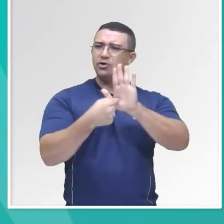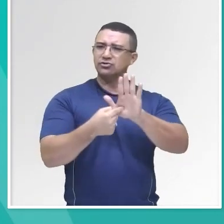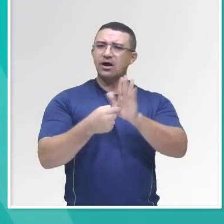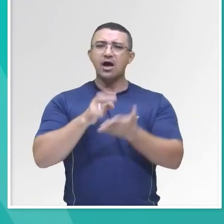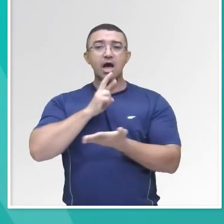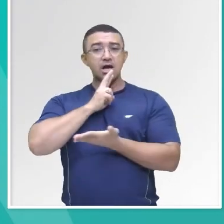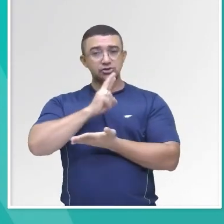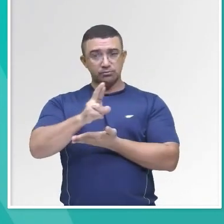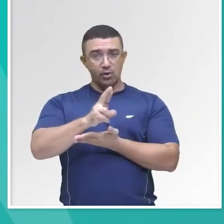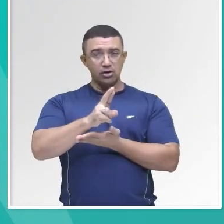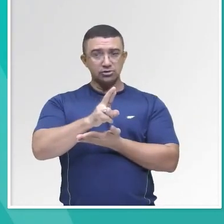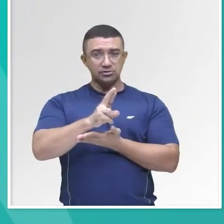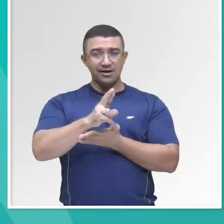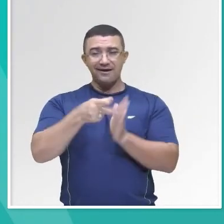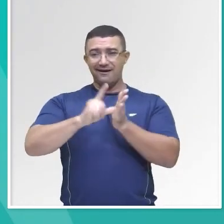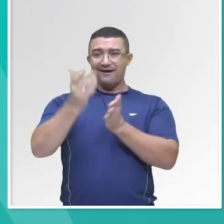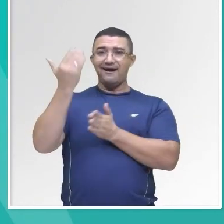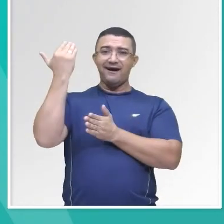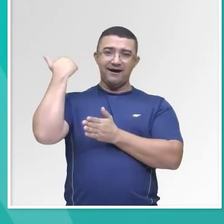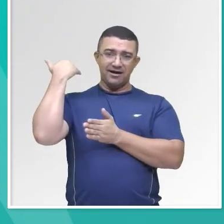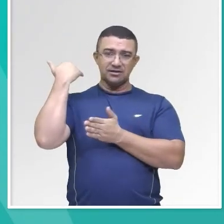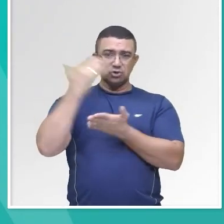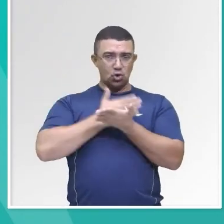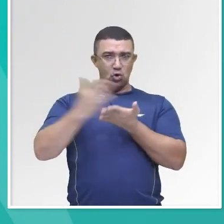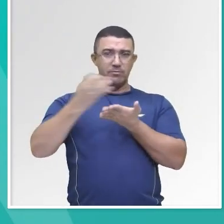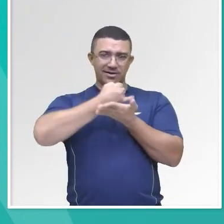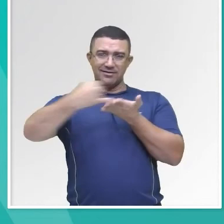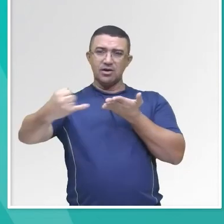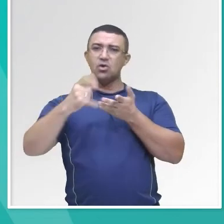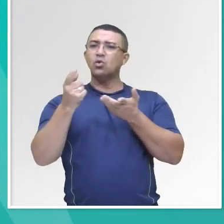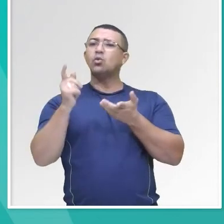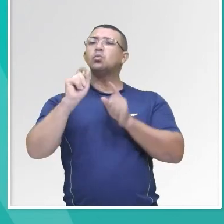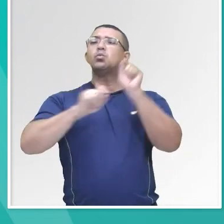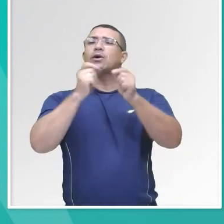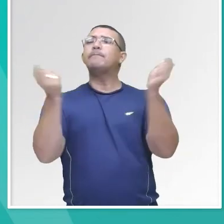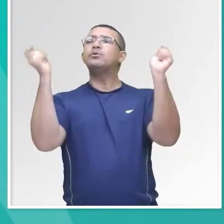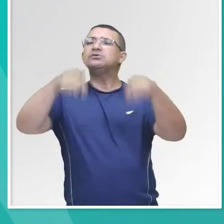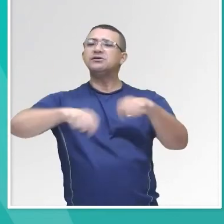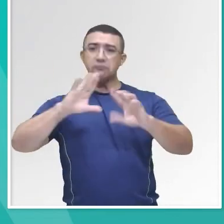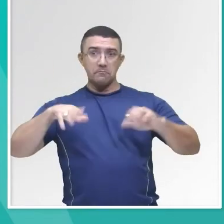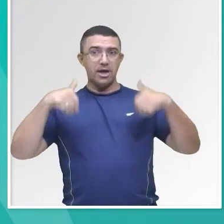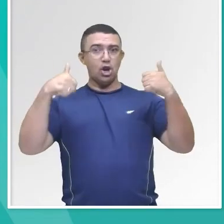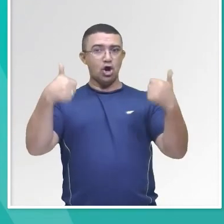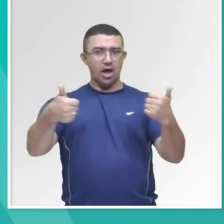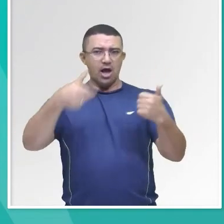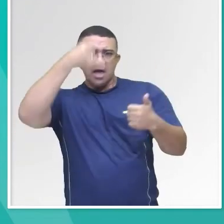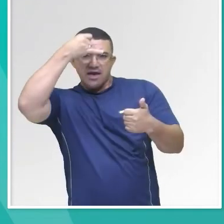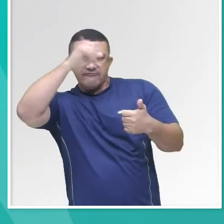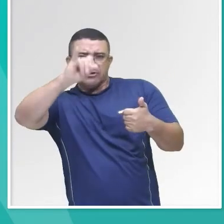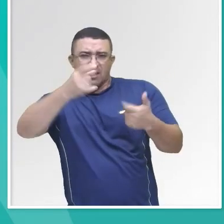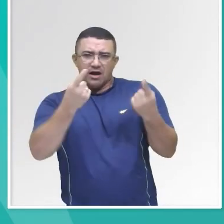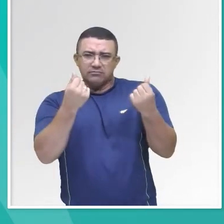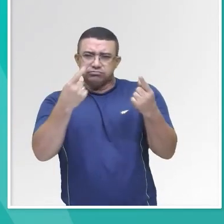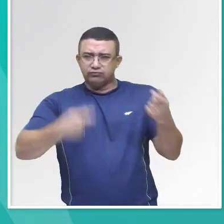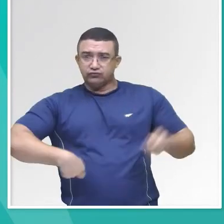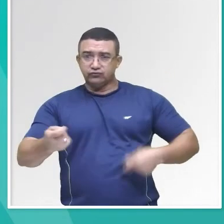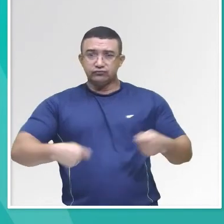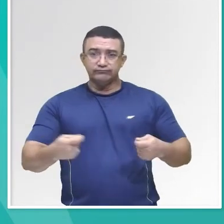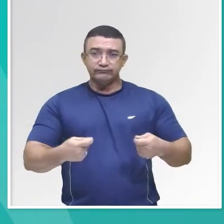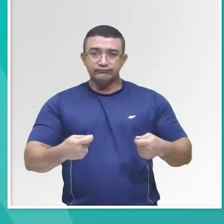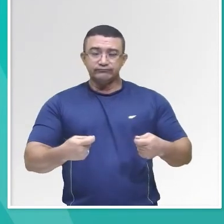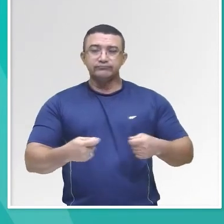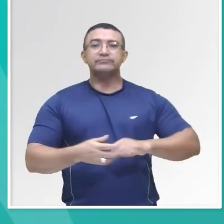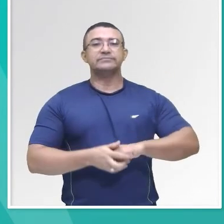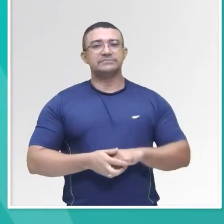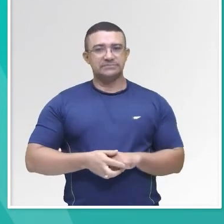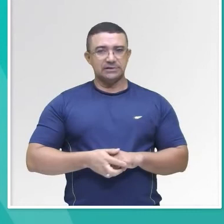resposta àquele questionamento que está lá. O que se pode fazer para melhorar tudo isso? Então, ele diz, ó, para estimular o consumo